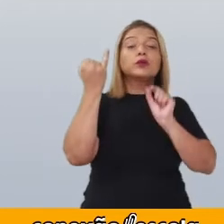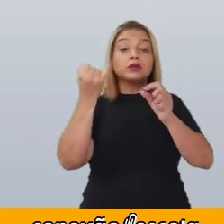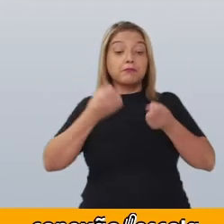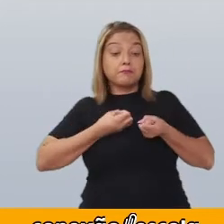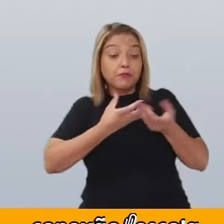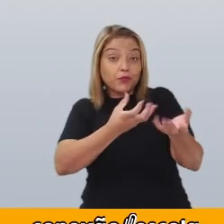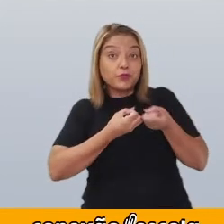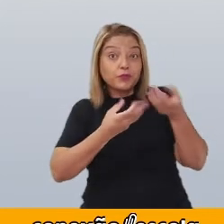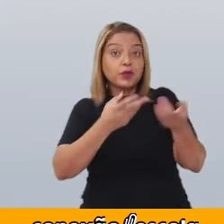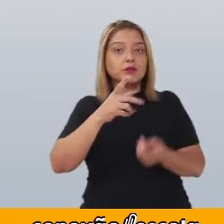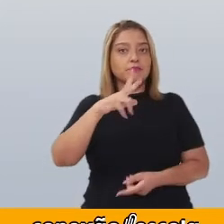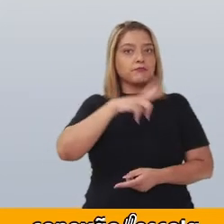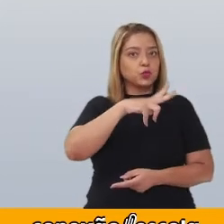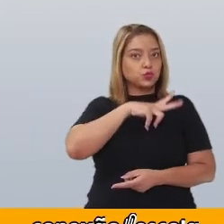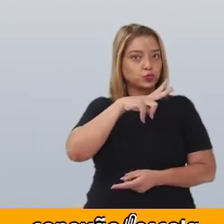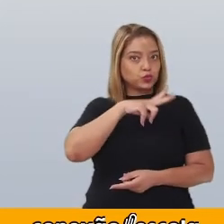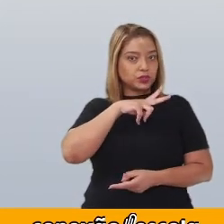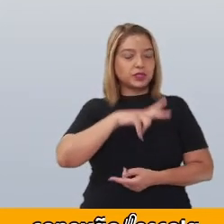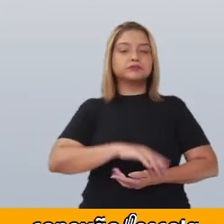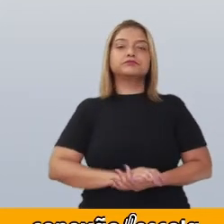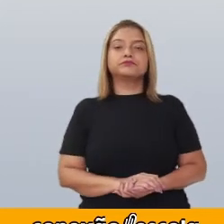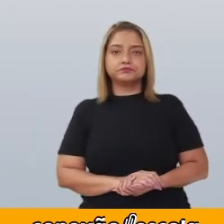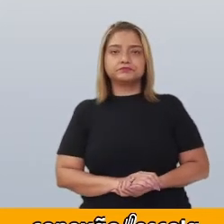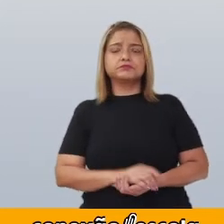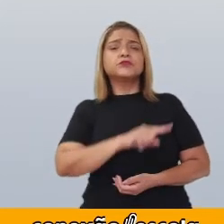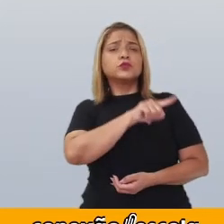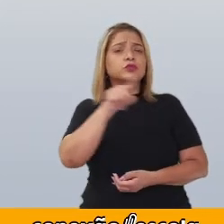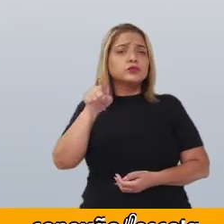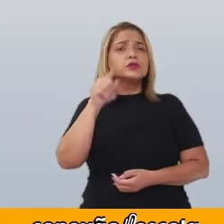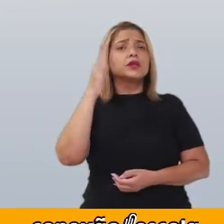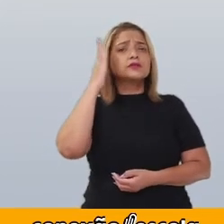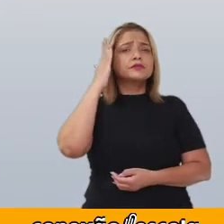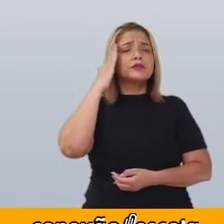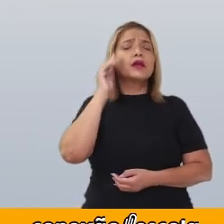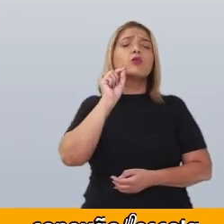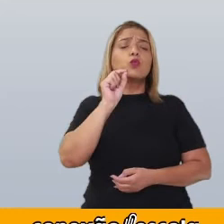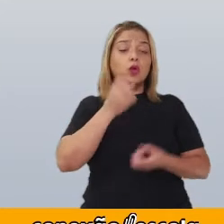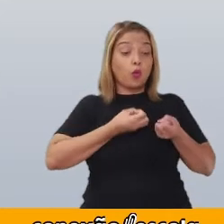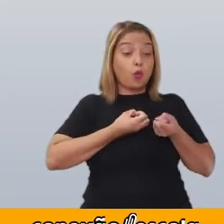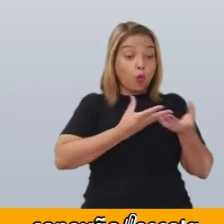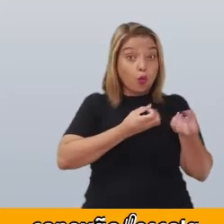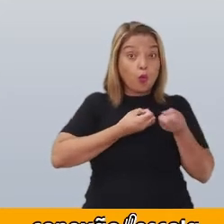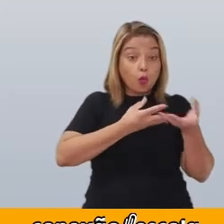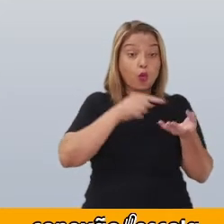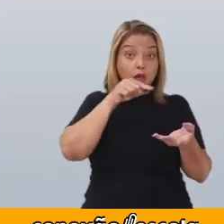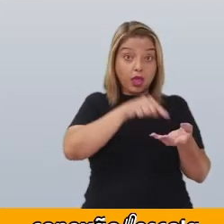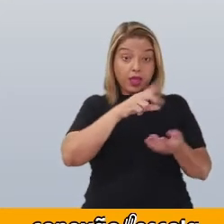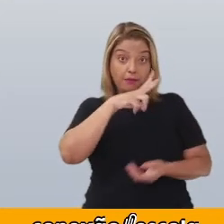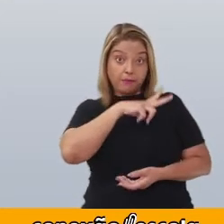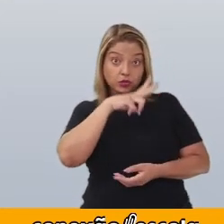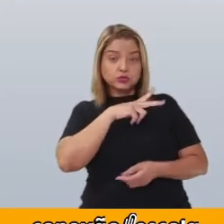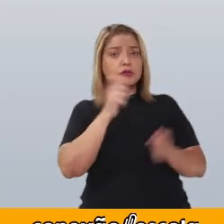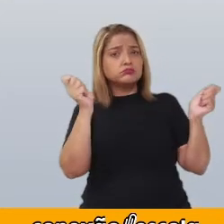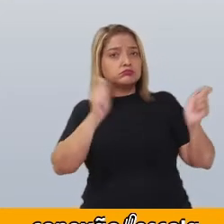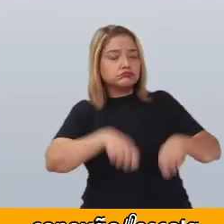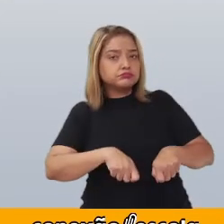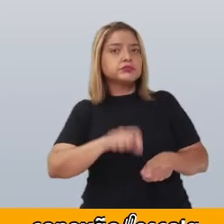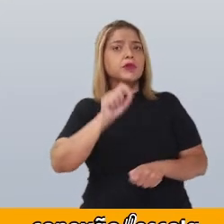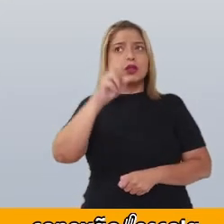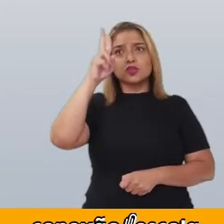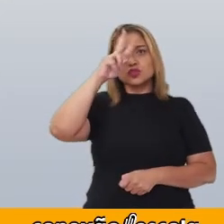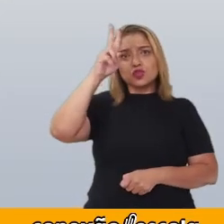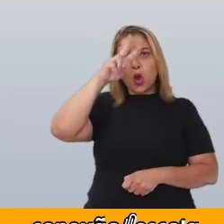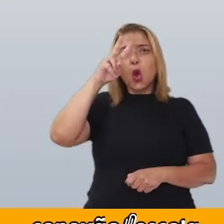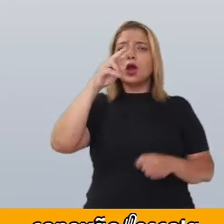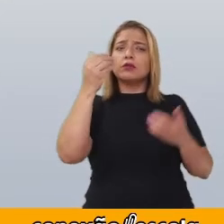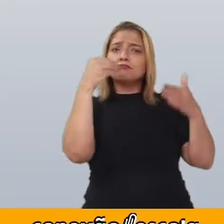relato pessoal? Você considera o relato pessoal uma fonte histórica